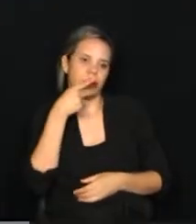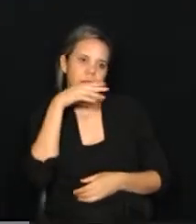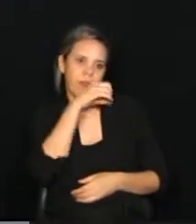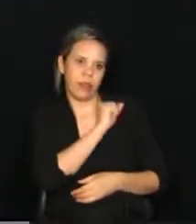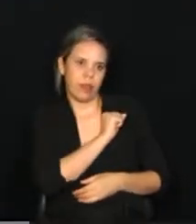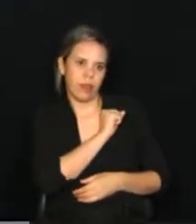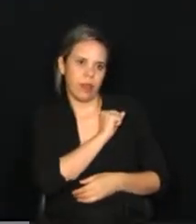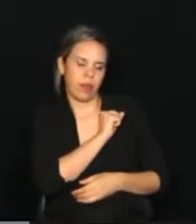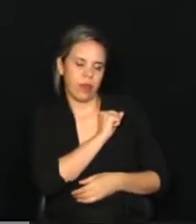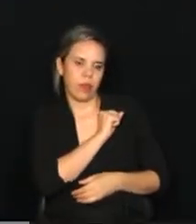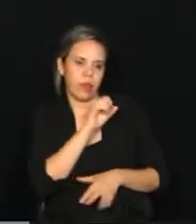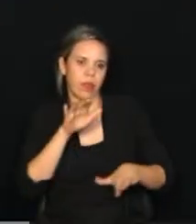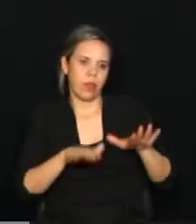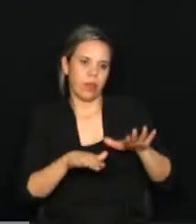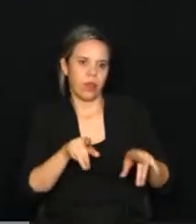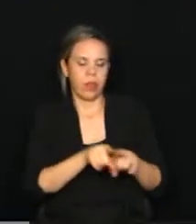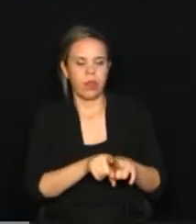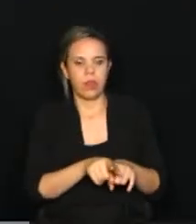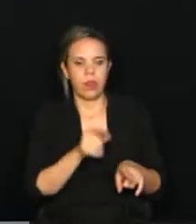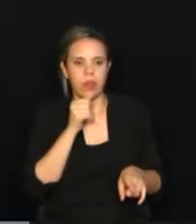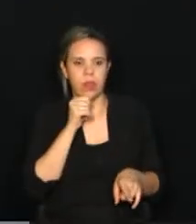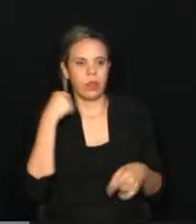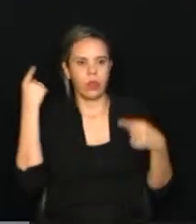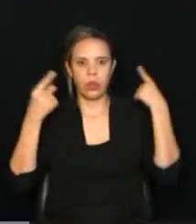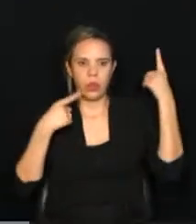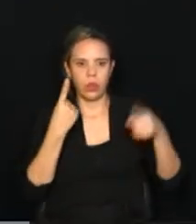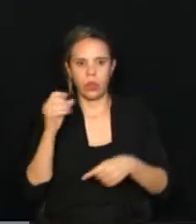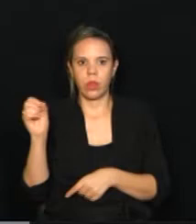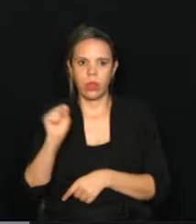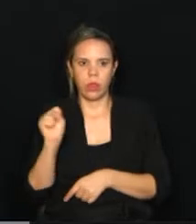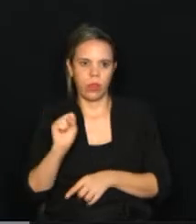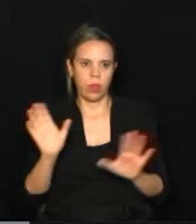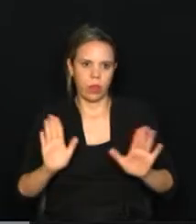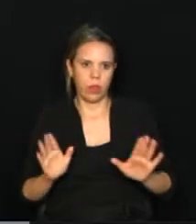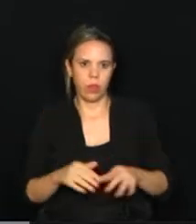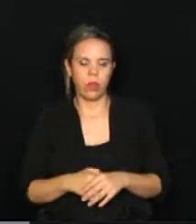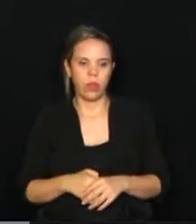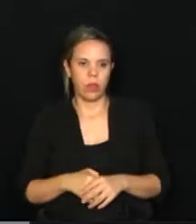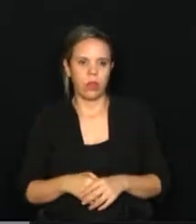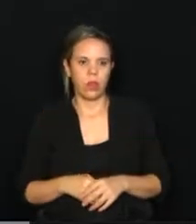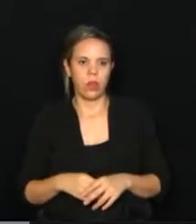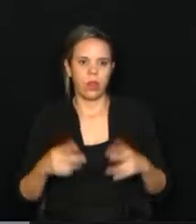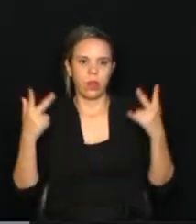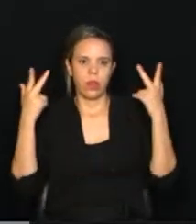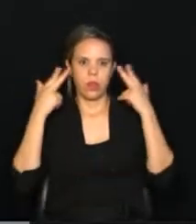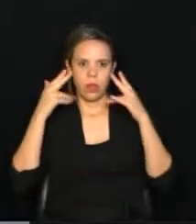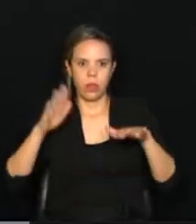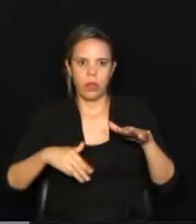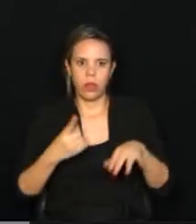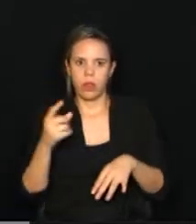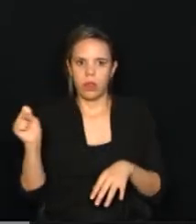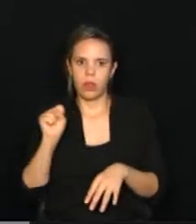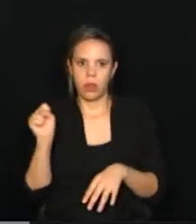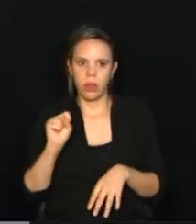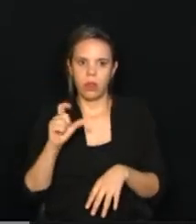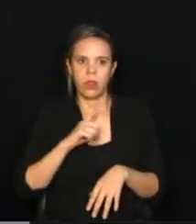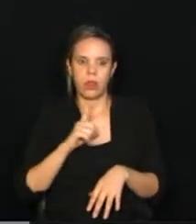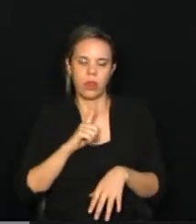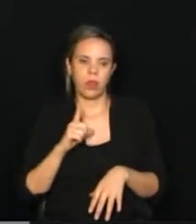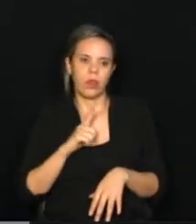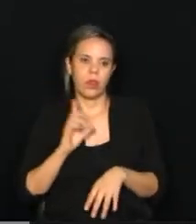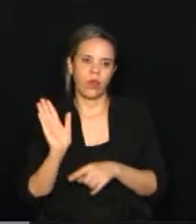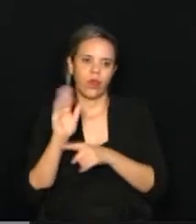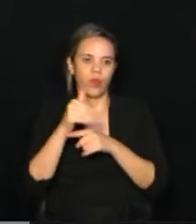mas não quer dizer que às vezes também a gente vai na loucura de 10 segundos atacar, mas... Tá. Normalmente, às vezes, em 10 segundos já tem uma opção de